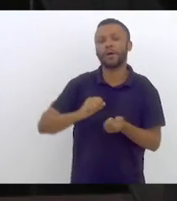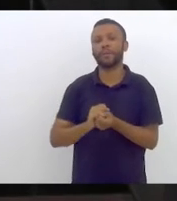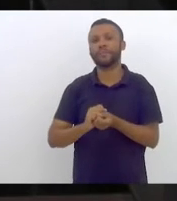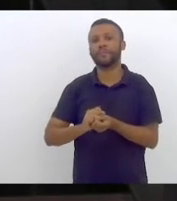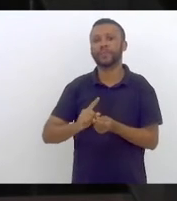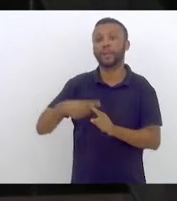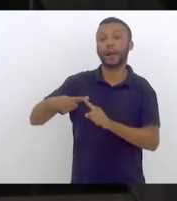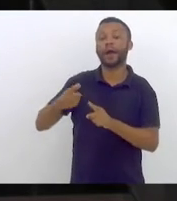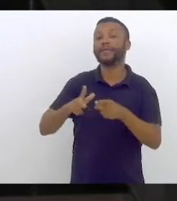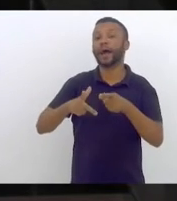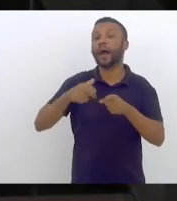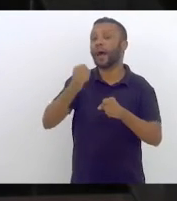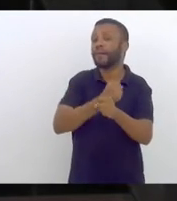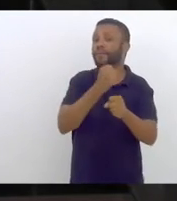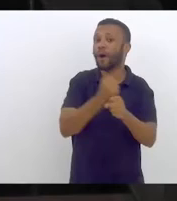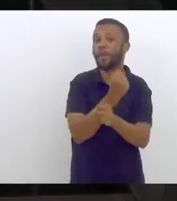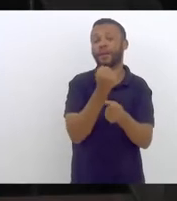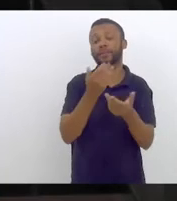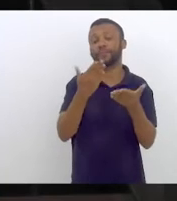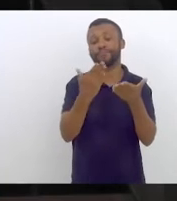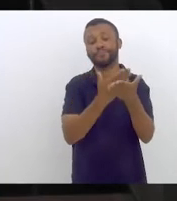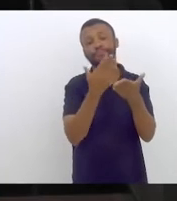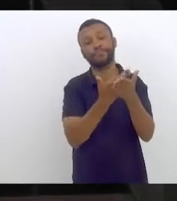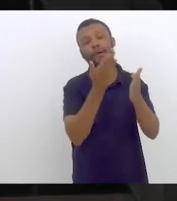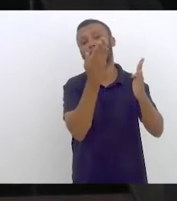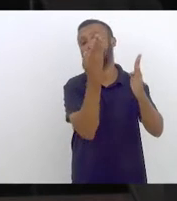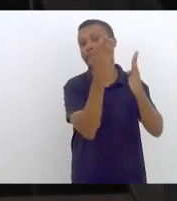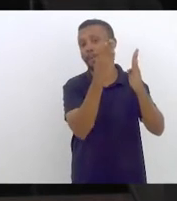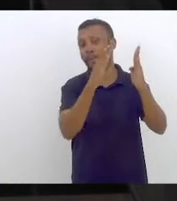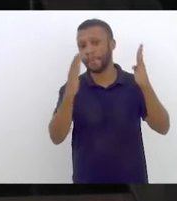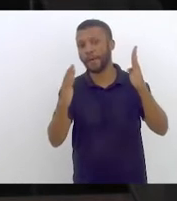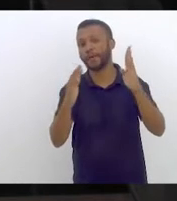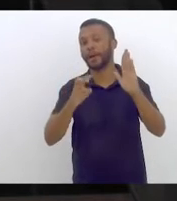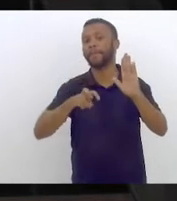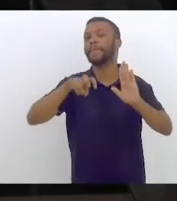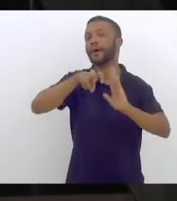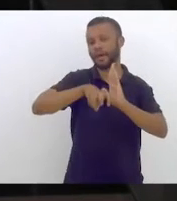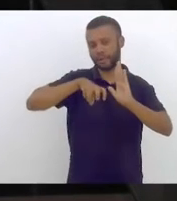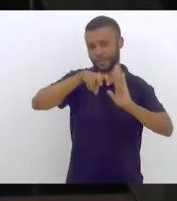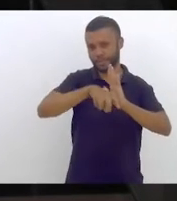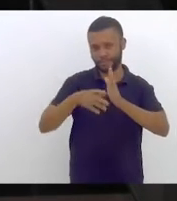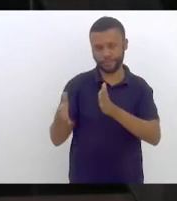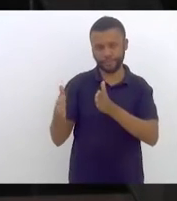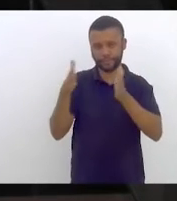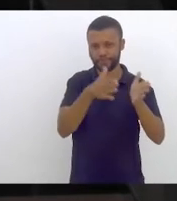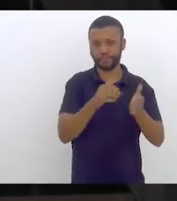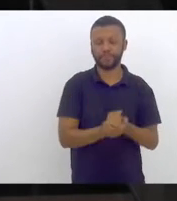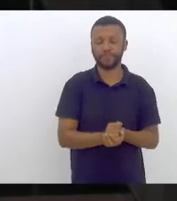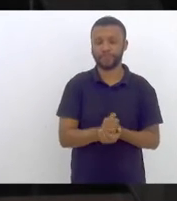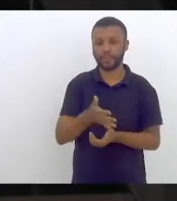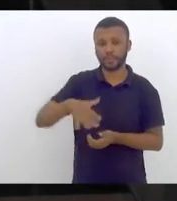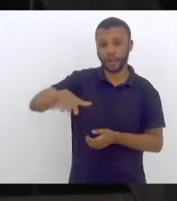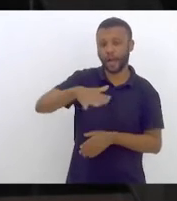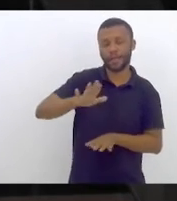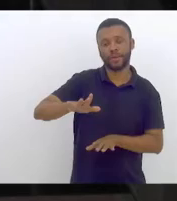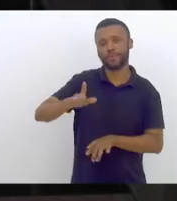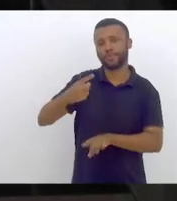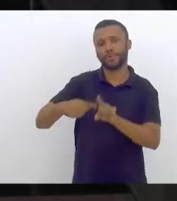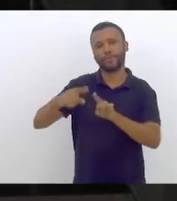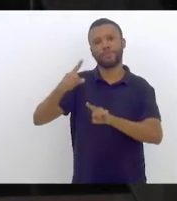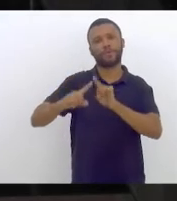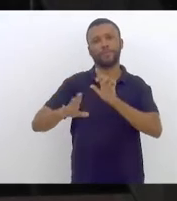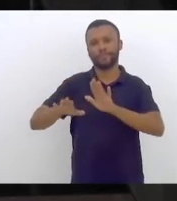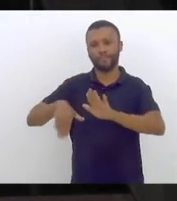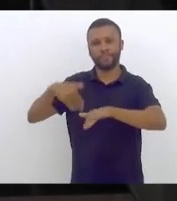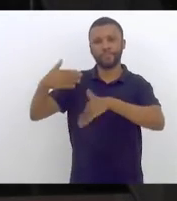bibliotecas-parques. No eixo estratégico de desenvolvimento, retiraram a criação